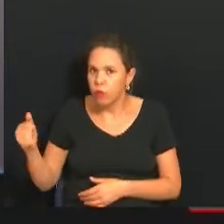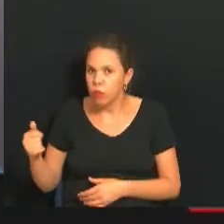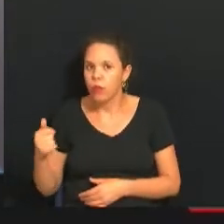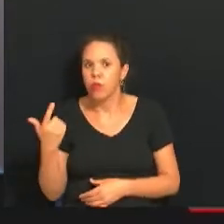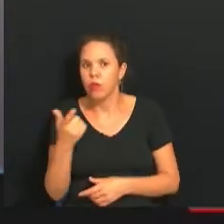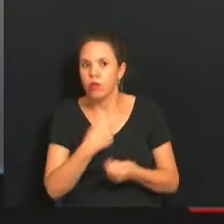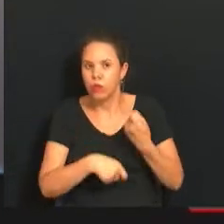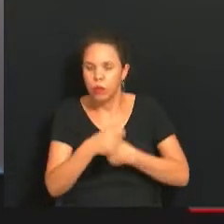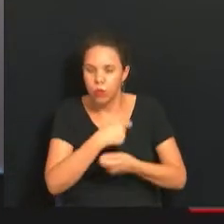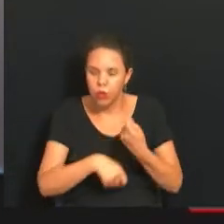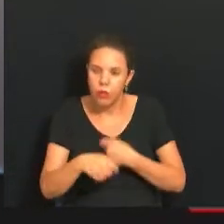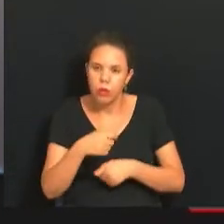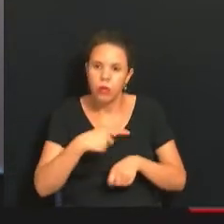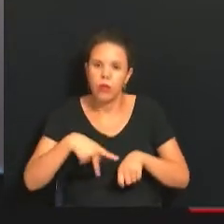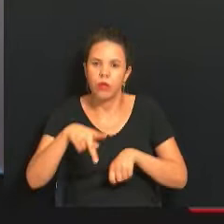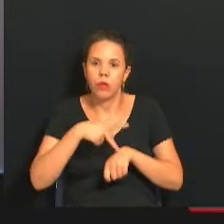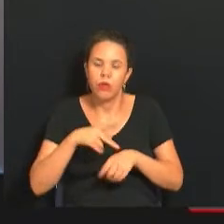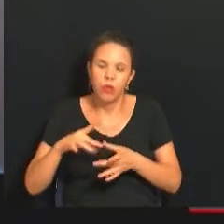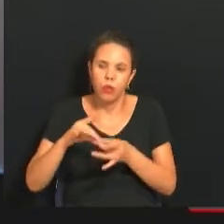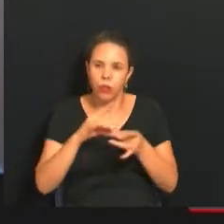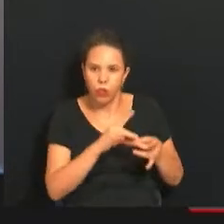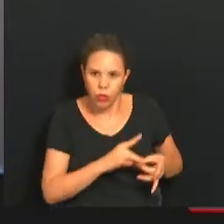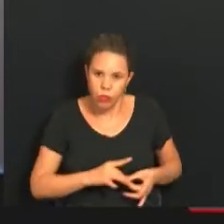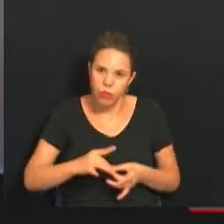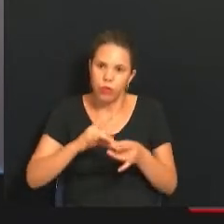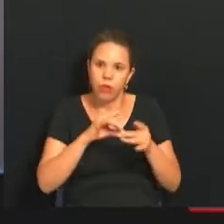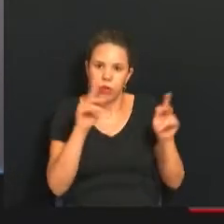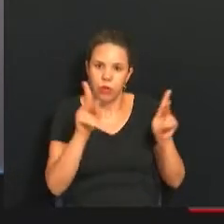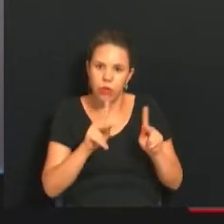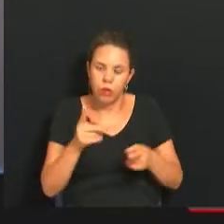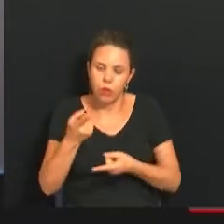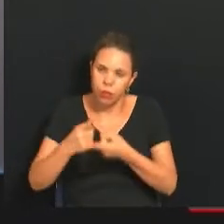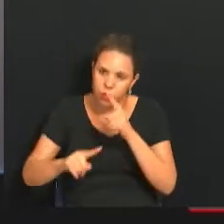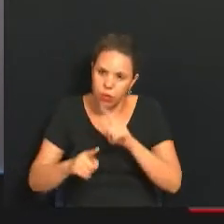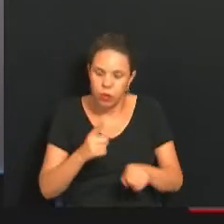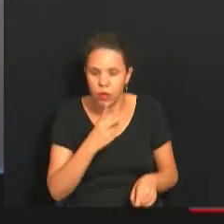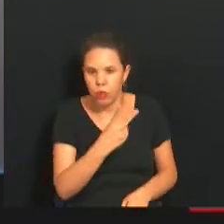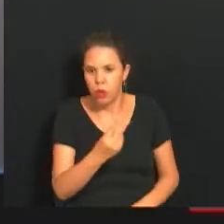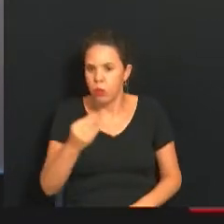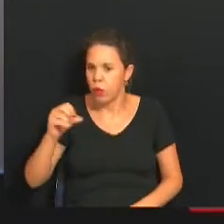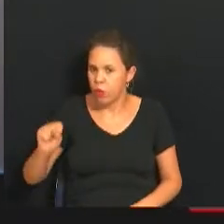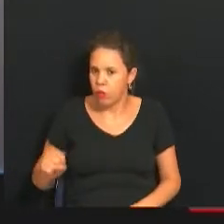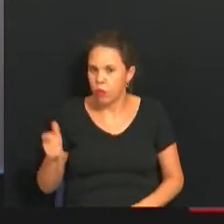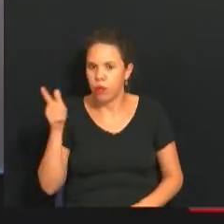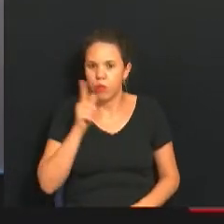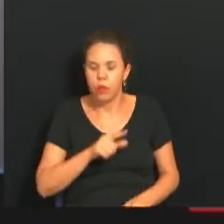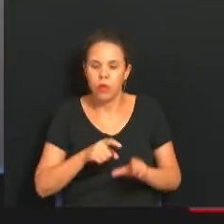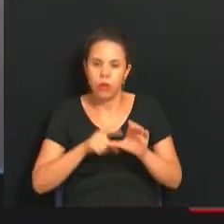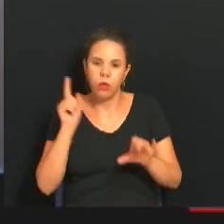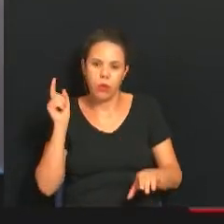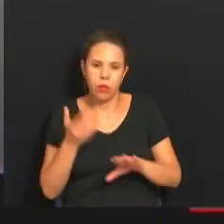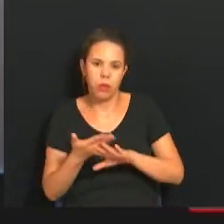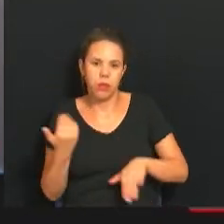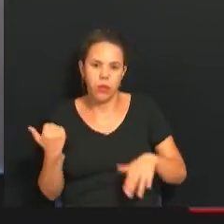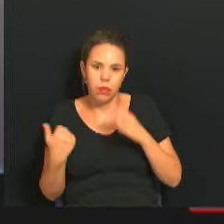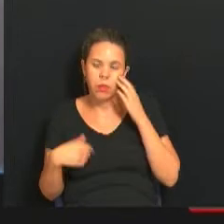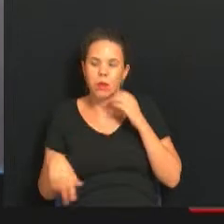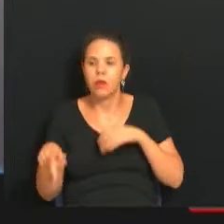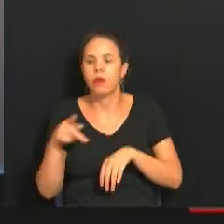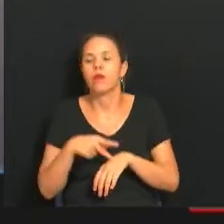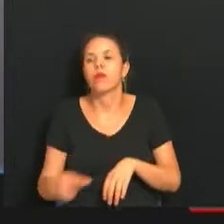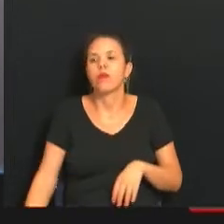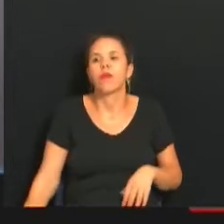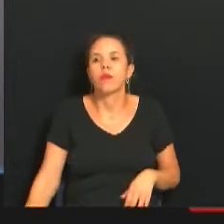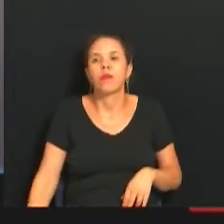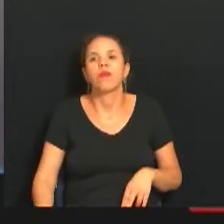administrado pelas Nações Unidas, por meio de uma missão de paz, e em 2008 ele consegue a independência à revelia da